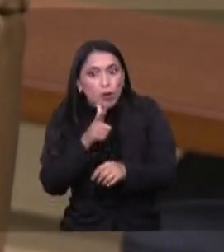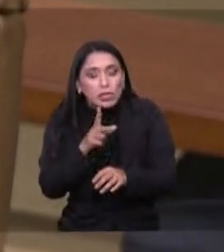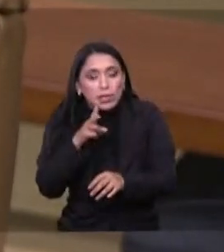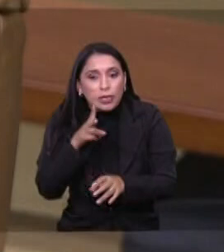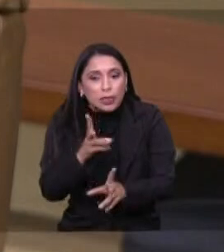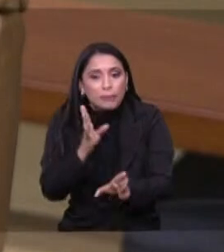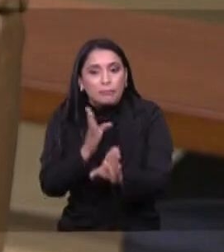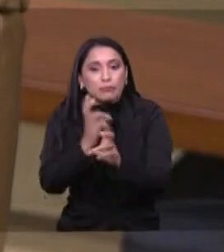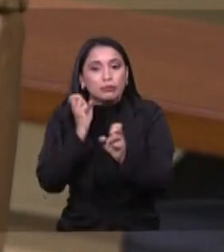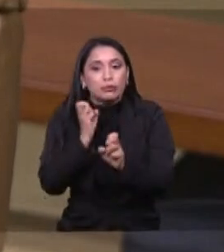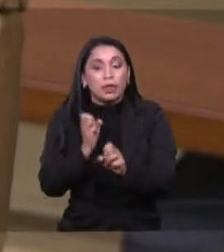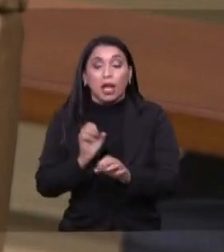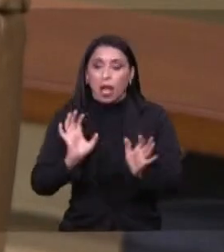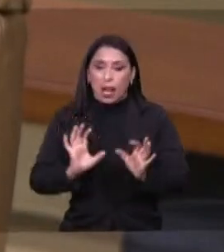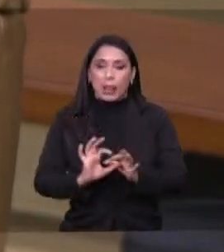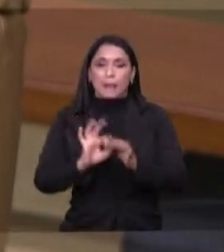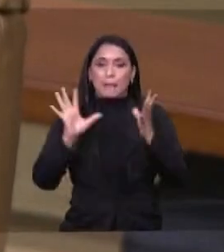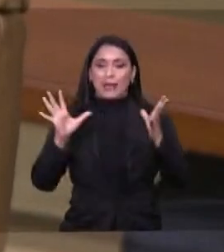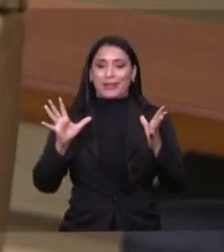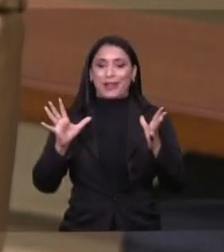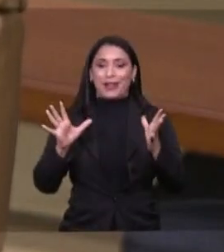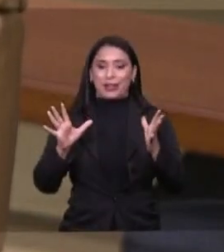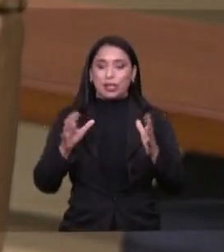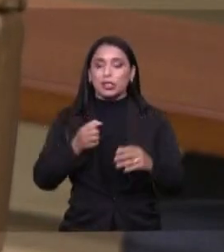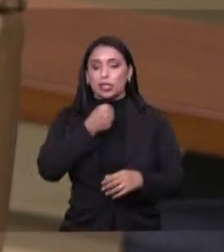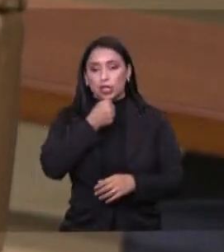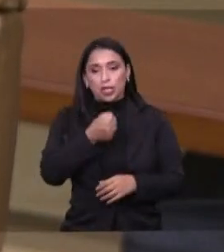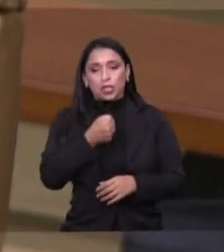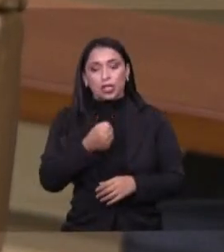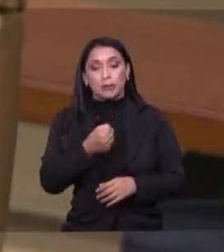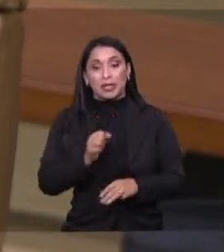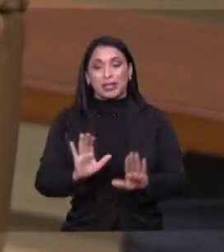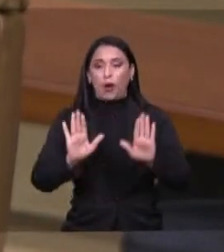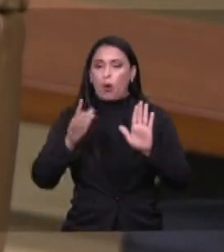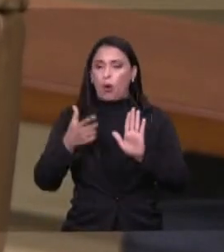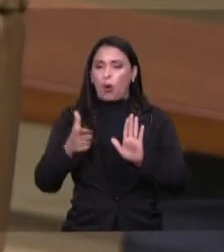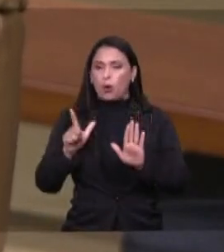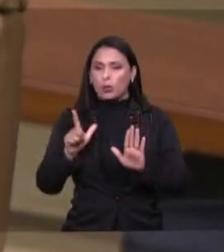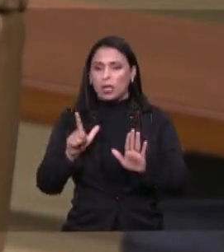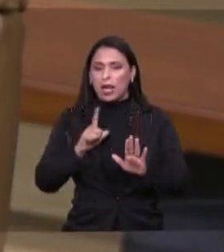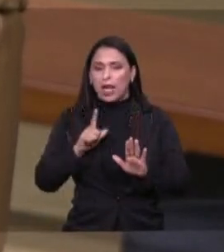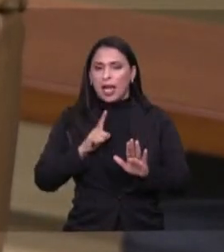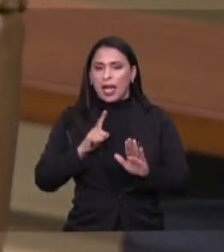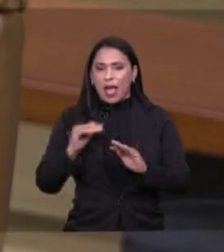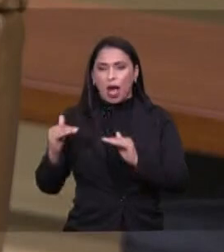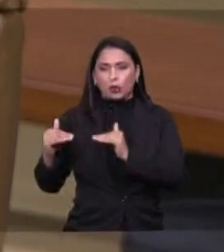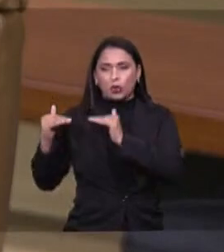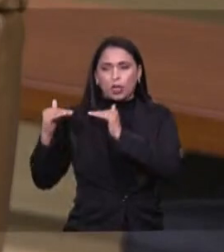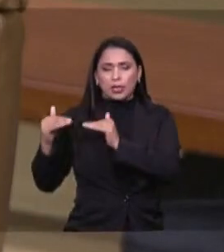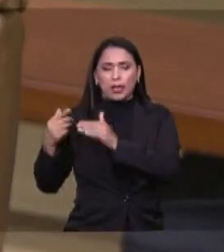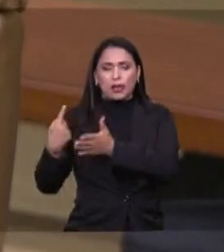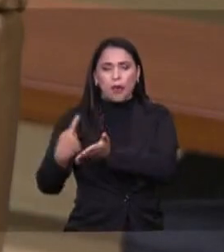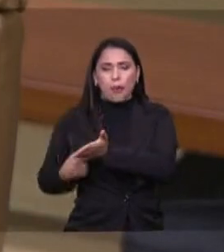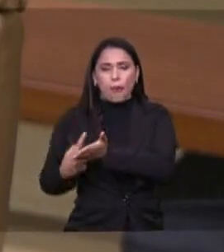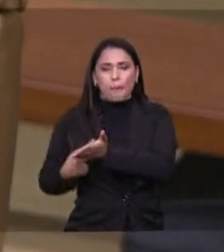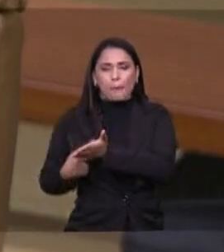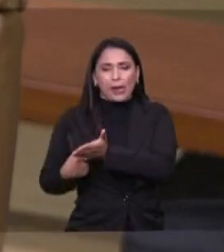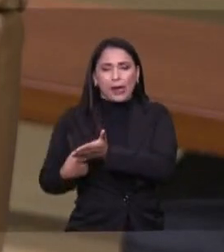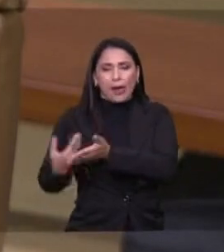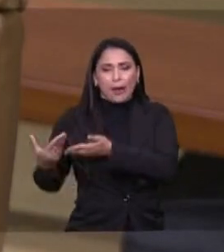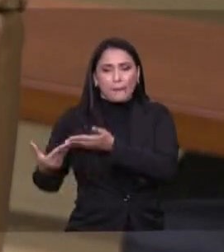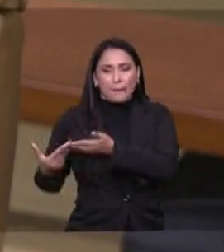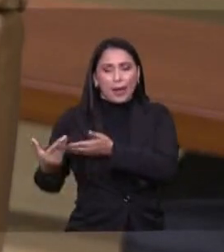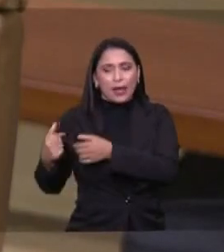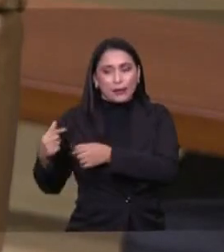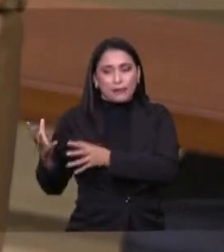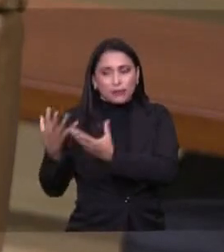imagem, aí é liberdade de imprensa. Outra coisa é o veículo de imprensa, a autoridade combinar de dar